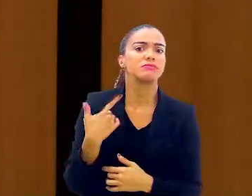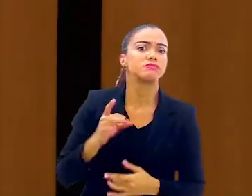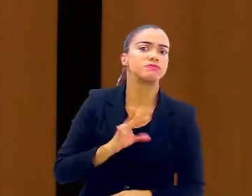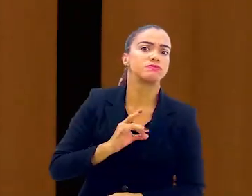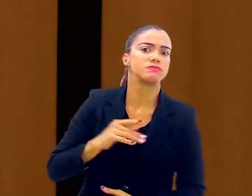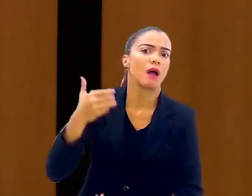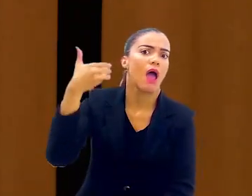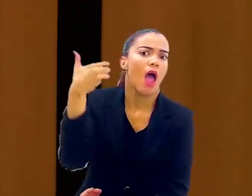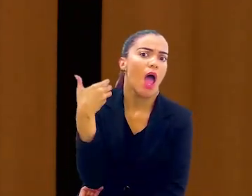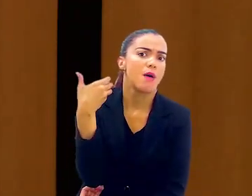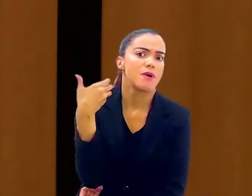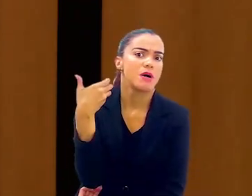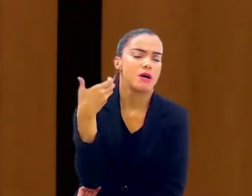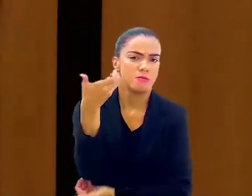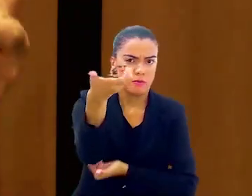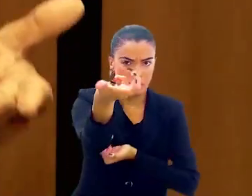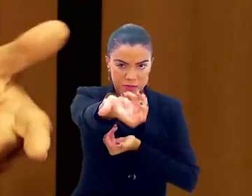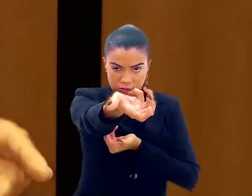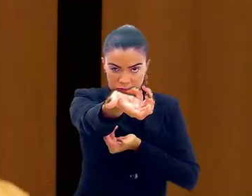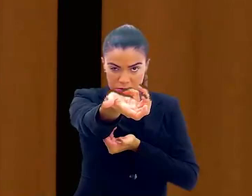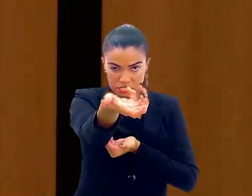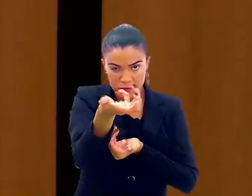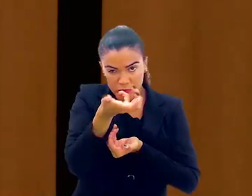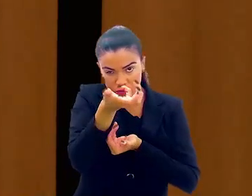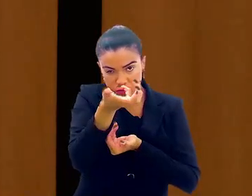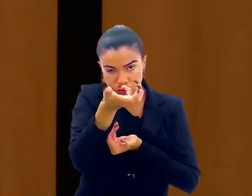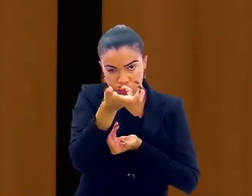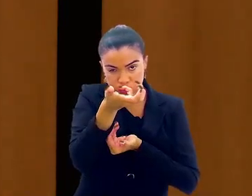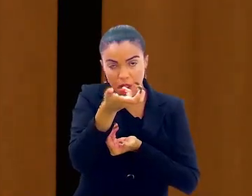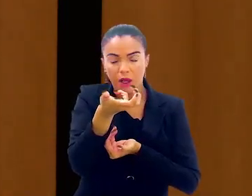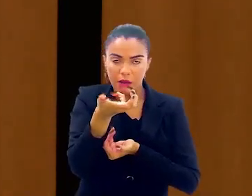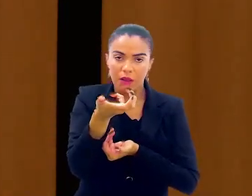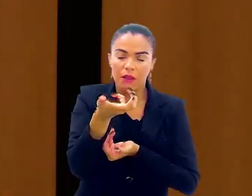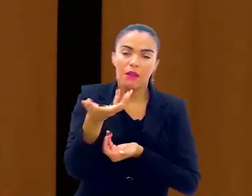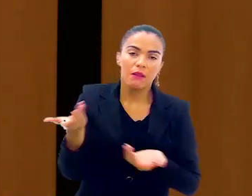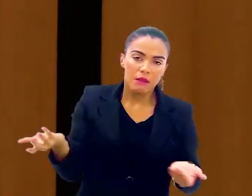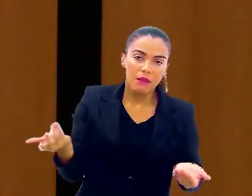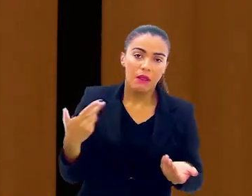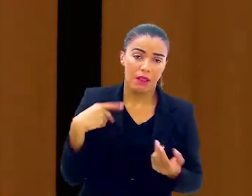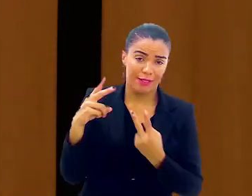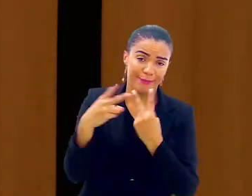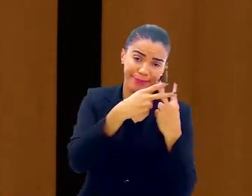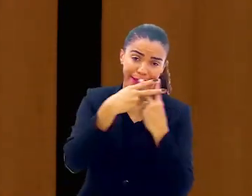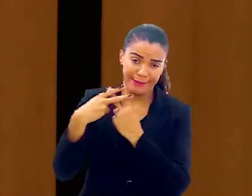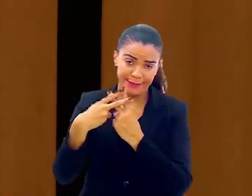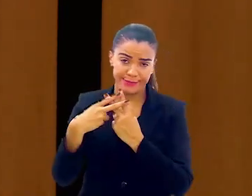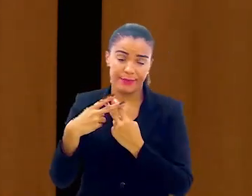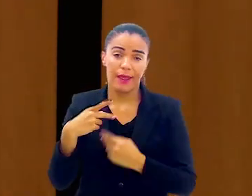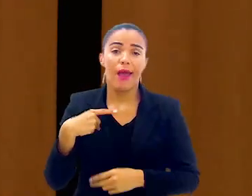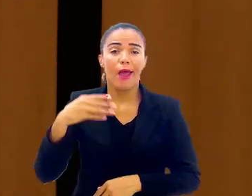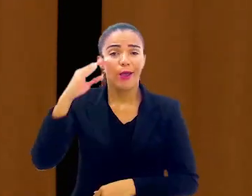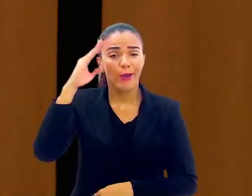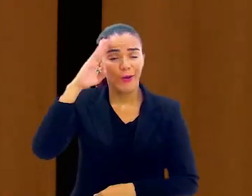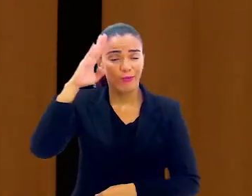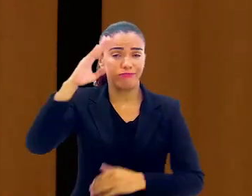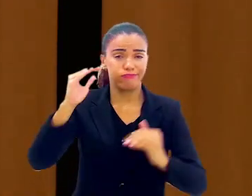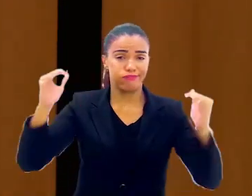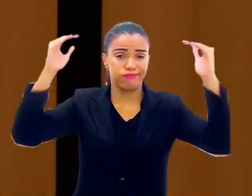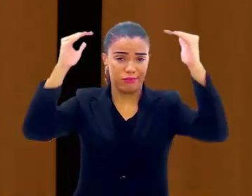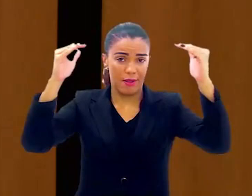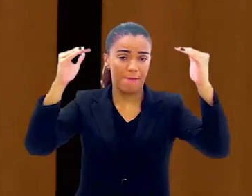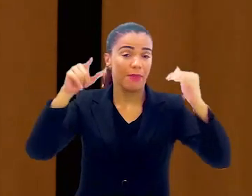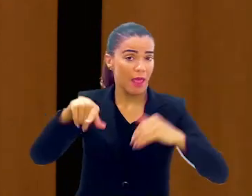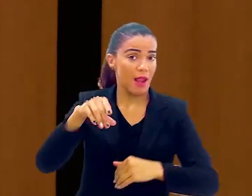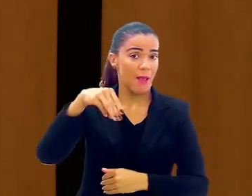mão. O fuzil apontado pra gente e tal. E aí, nós fomos presos. E o comandante da academia era o general